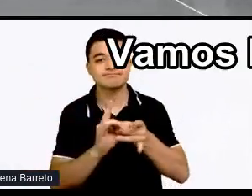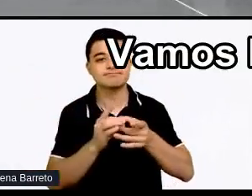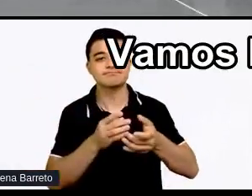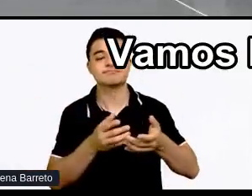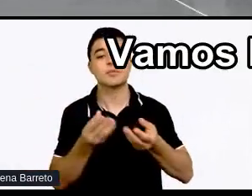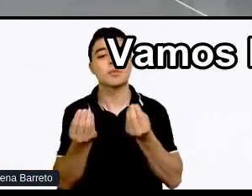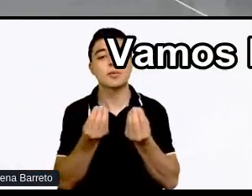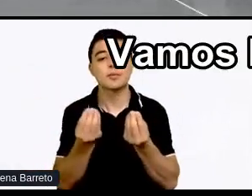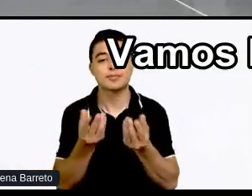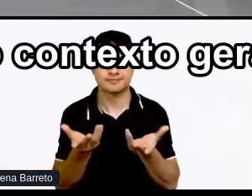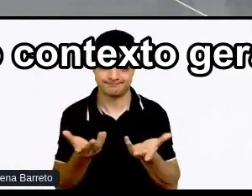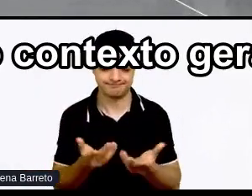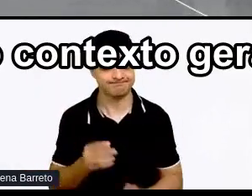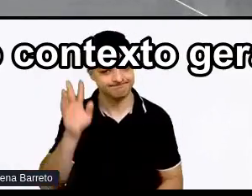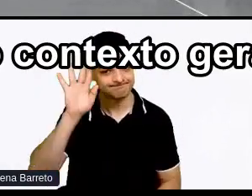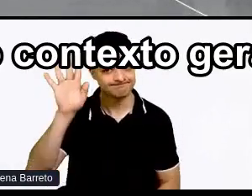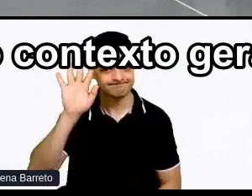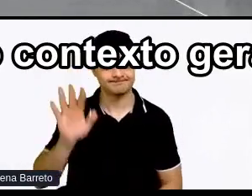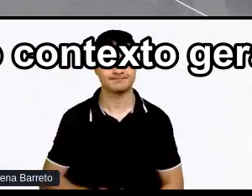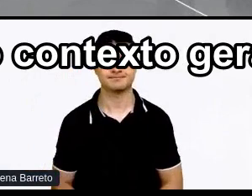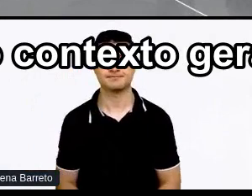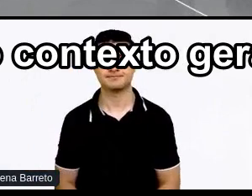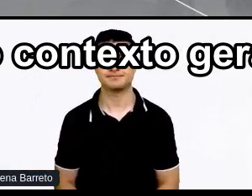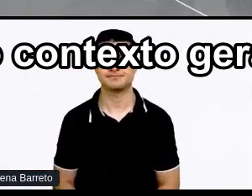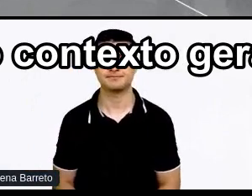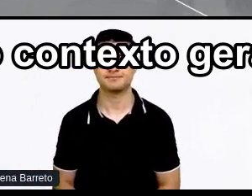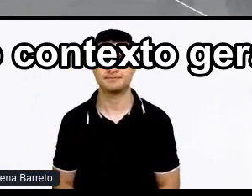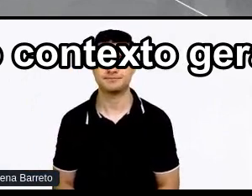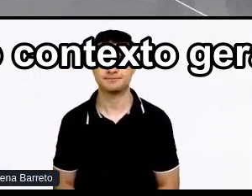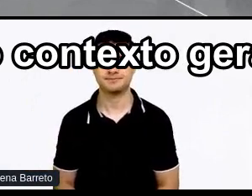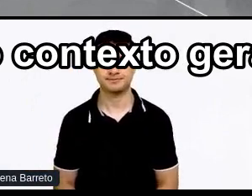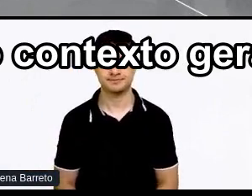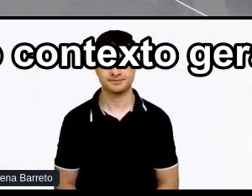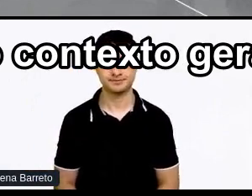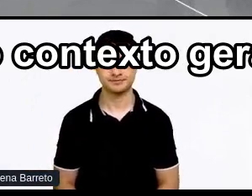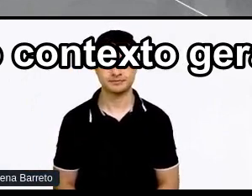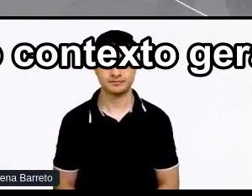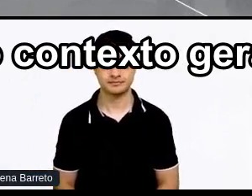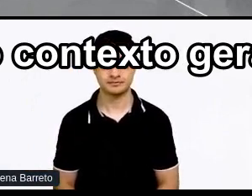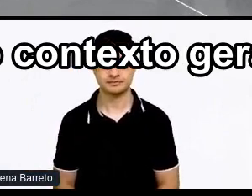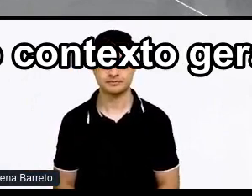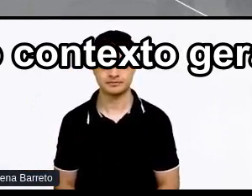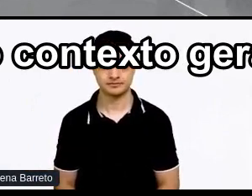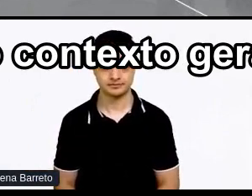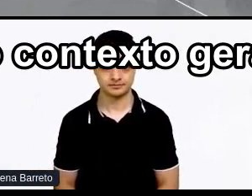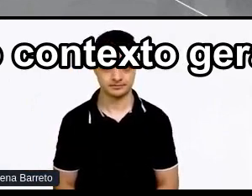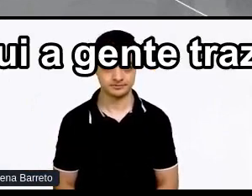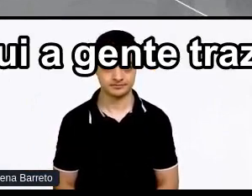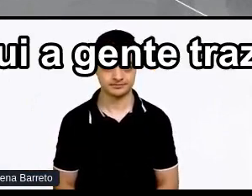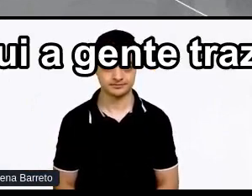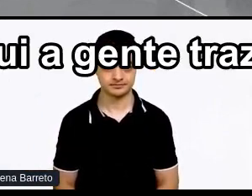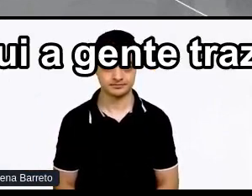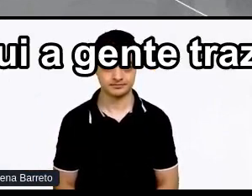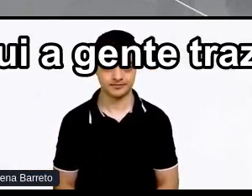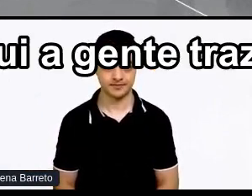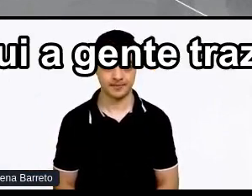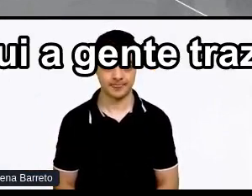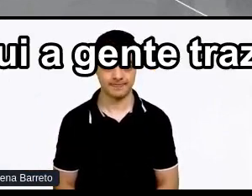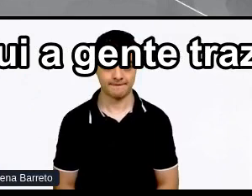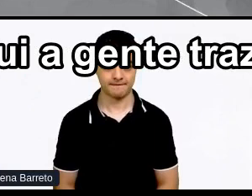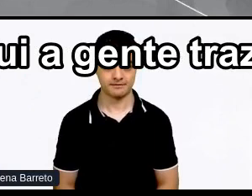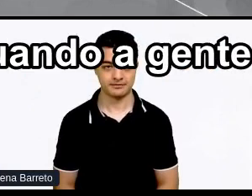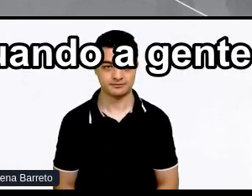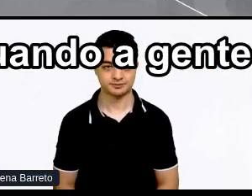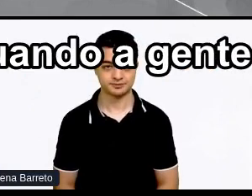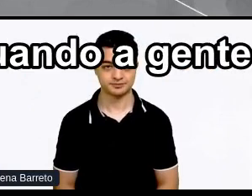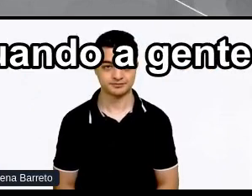Vamos lá, gente. Então, esse é o contexto geral sociopolítico e econômico. E aqui a gente traz para